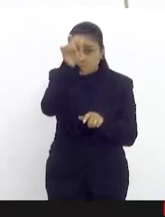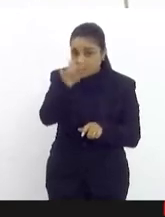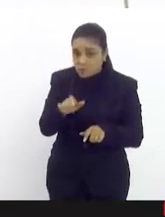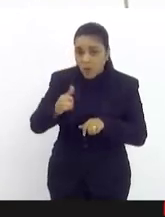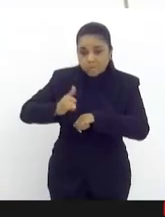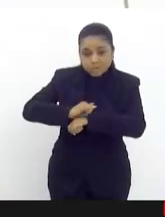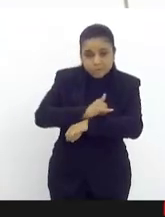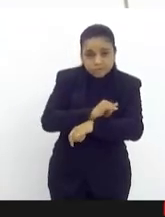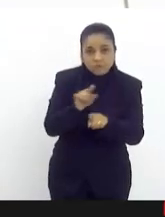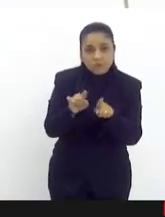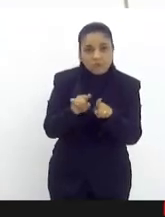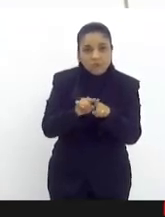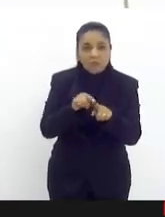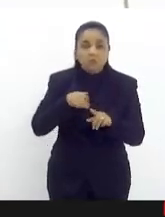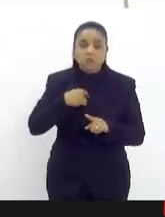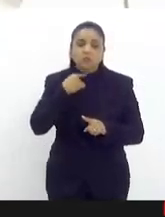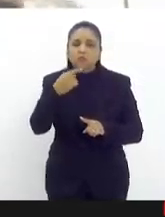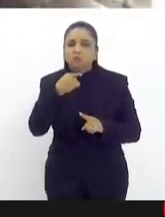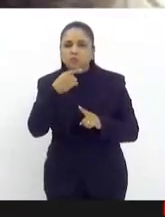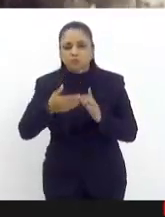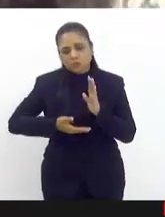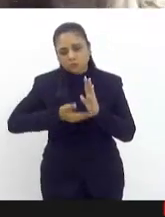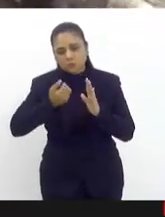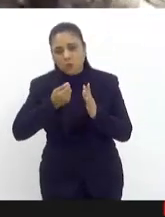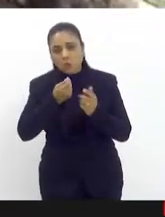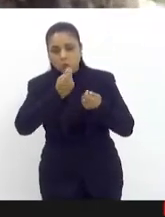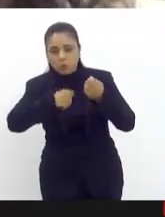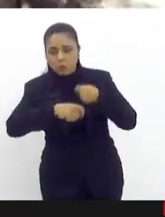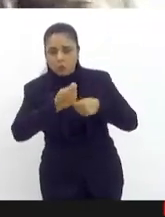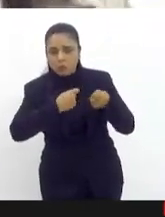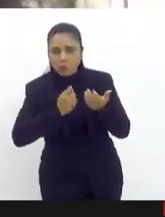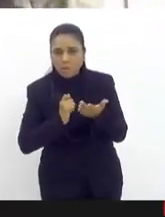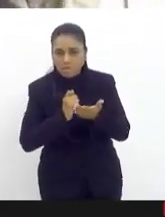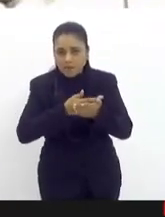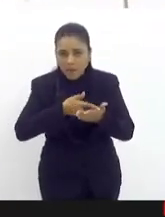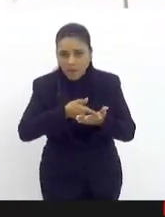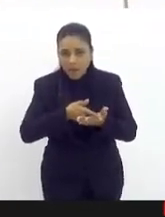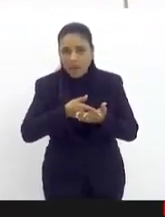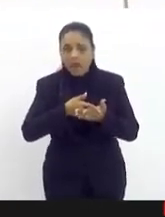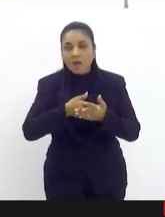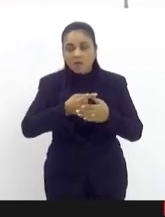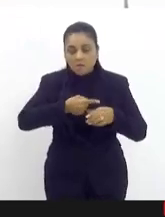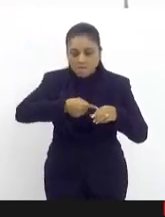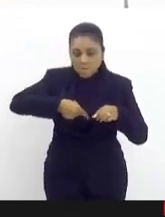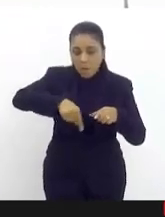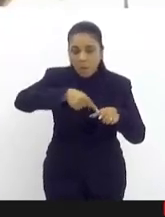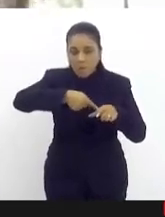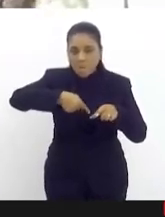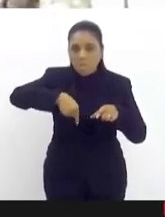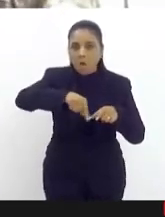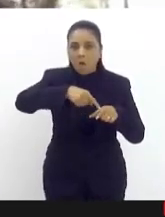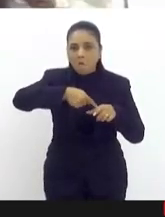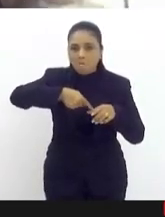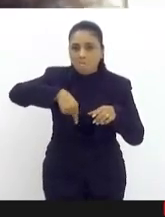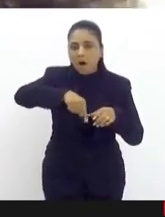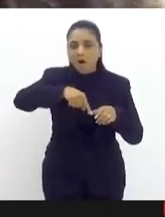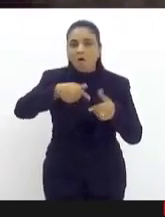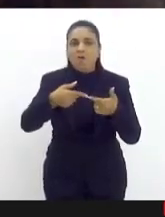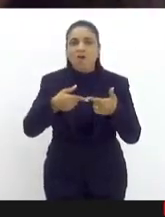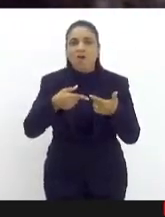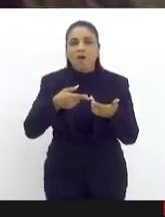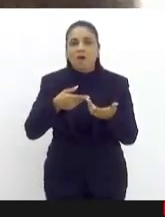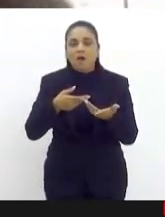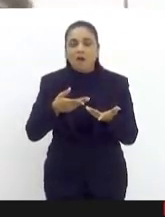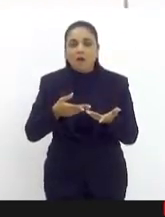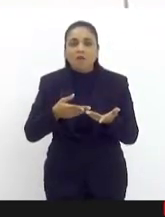adianta retirar o cobrador e manter o mesmo tamanho da catraca. Então, falamos de diversos corpos e vivências que precisam